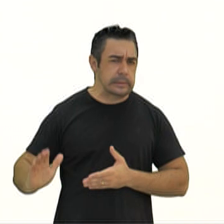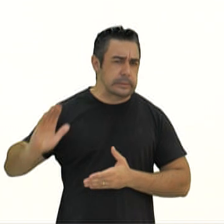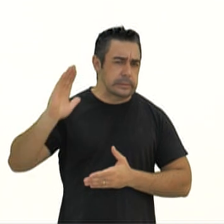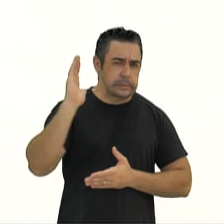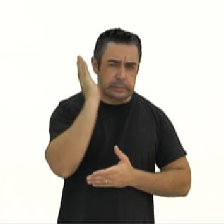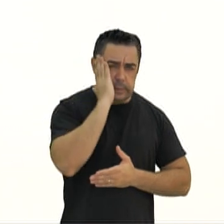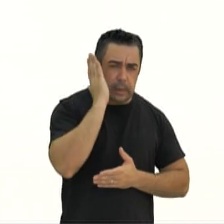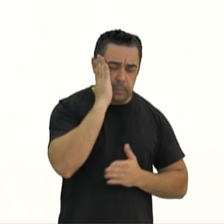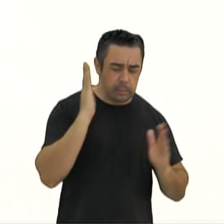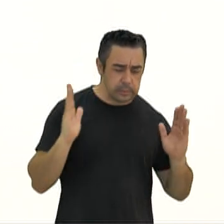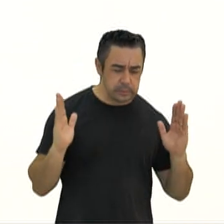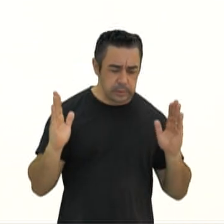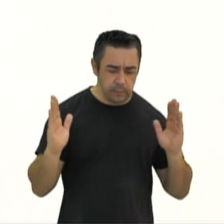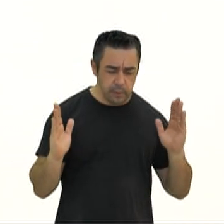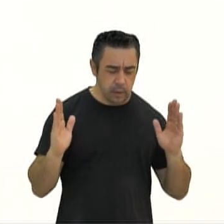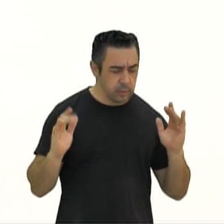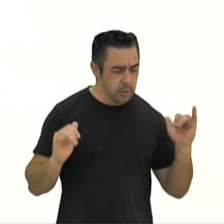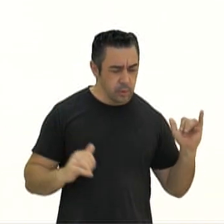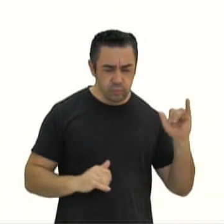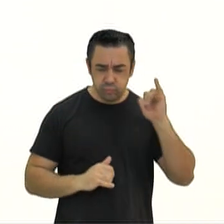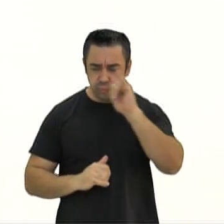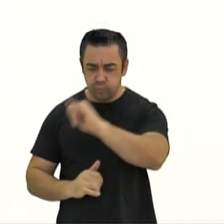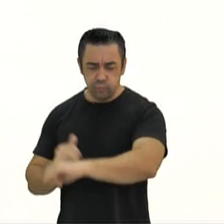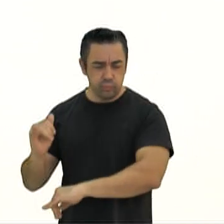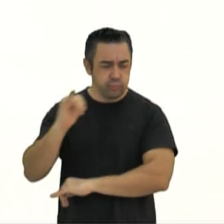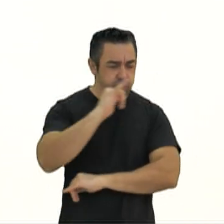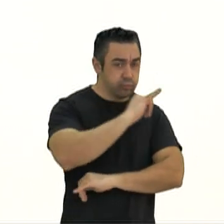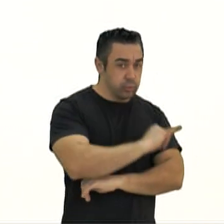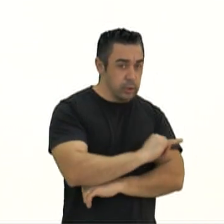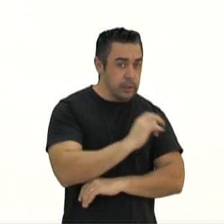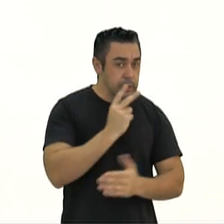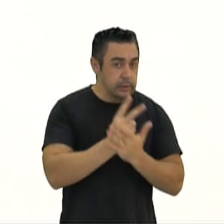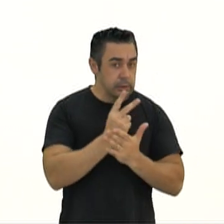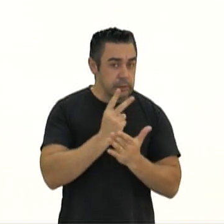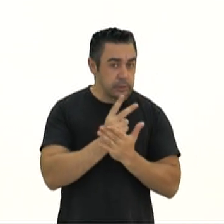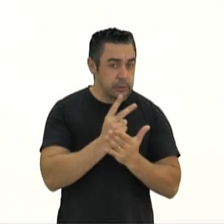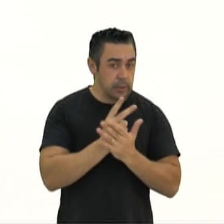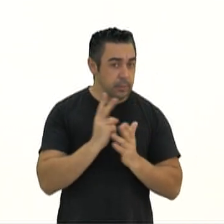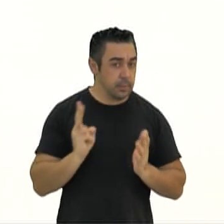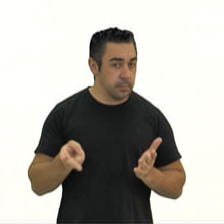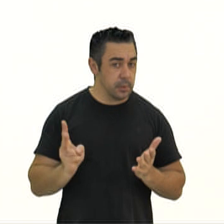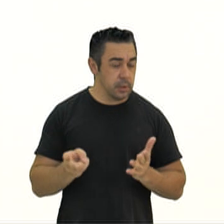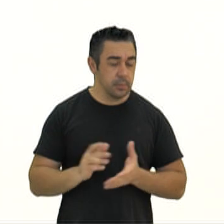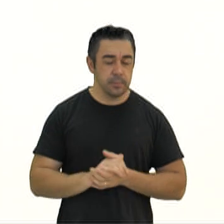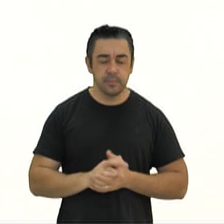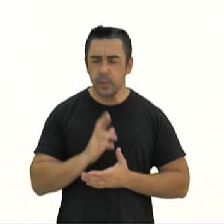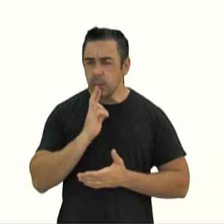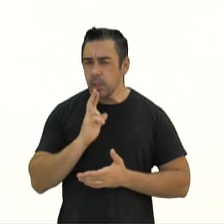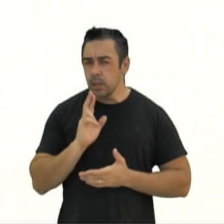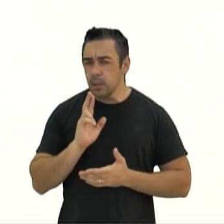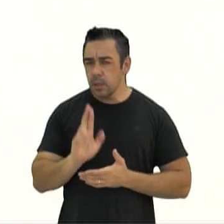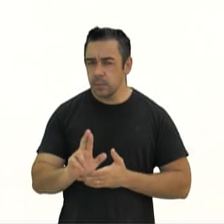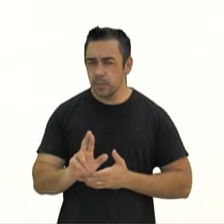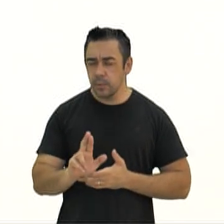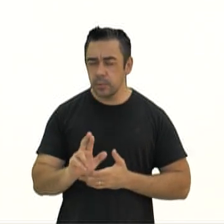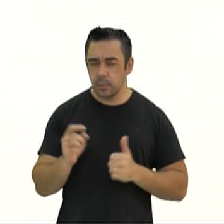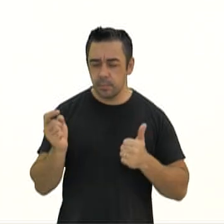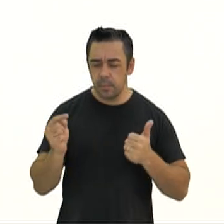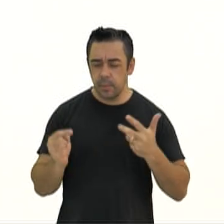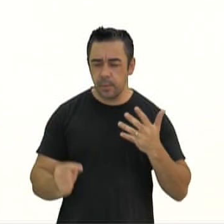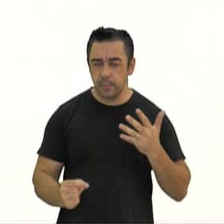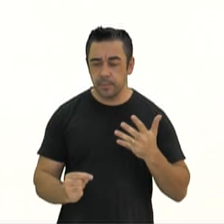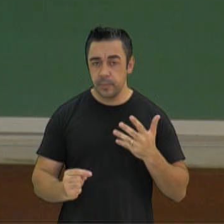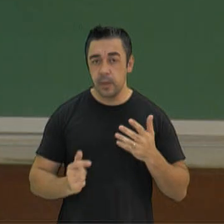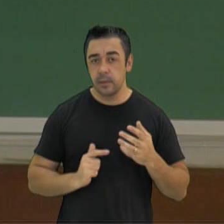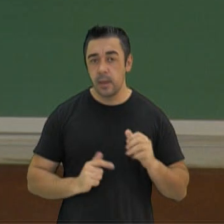que o intervalo entre dois voos consecutivos é sempre o mesmo, responda os itens a seguir. Então, essa questão vai